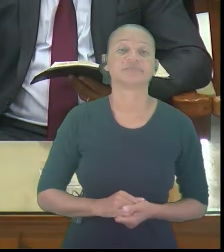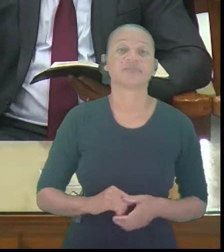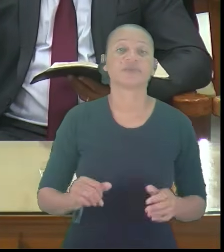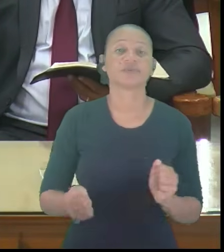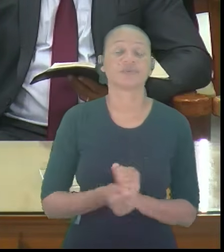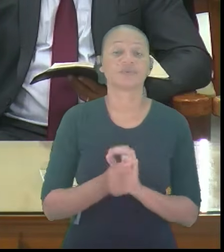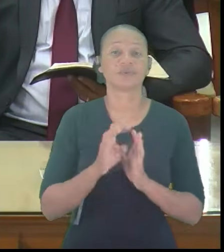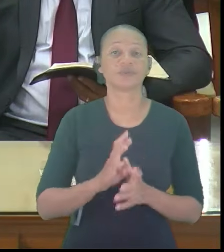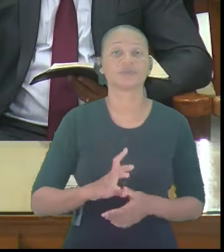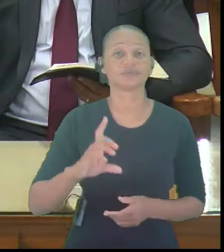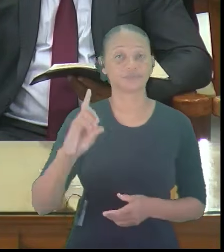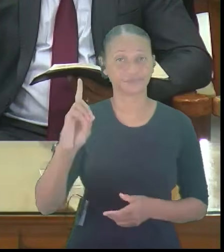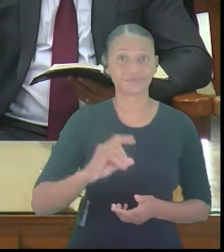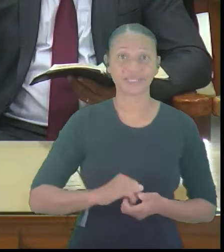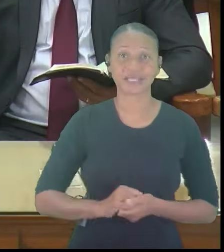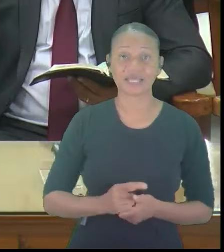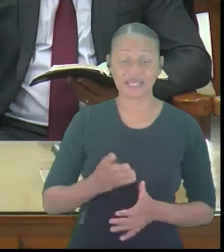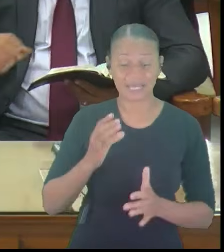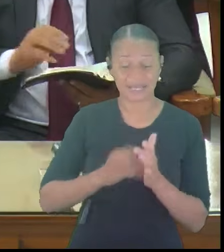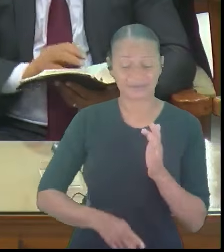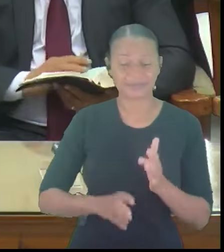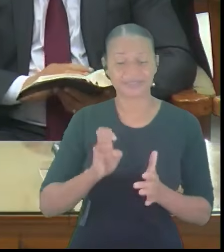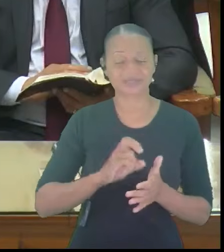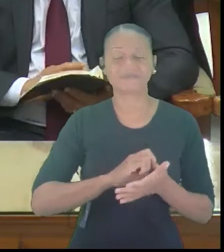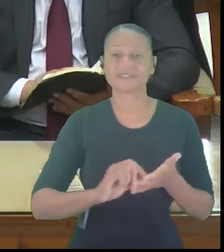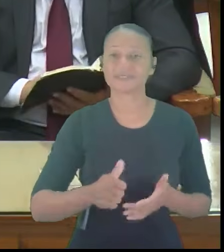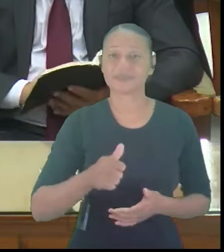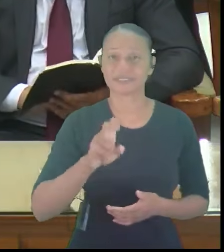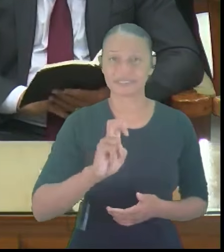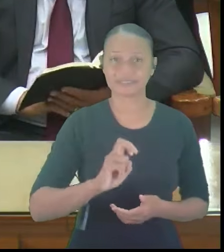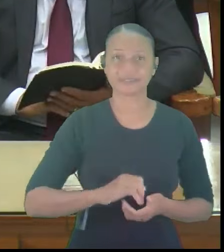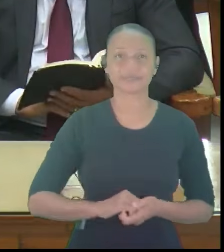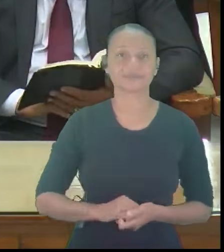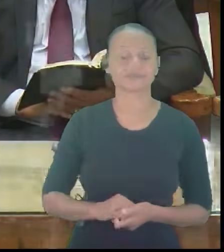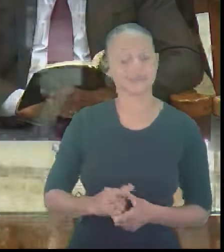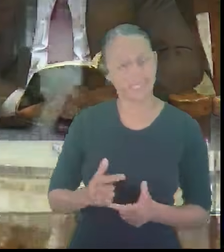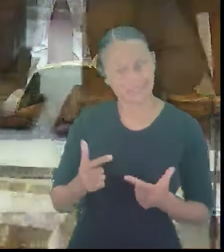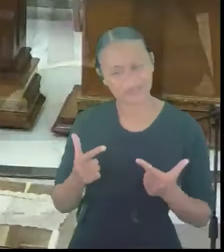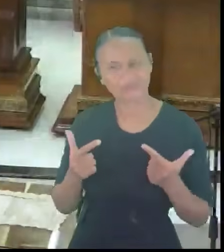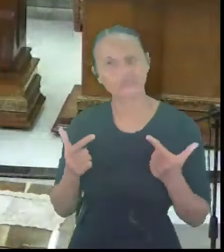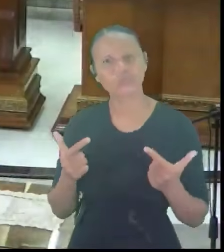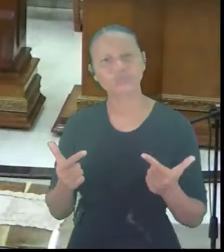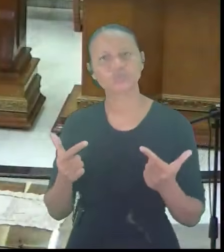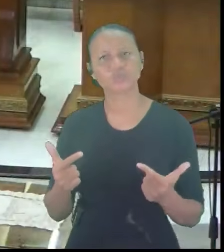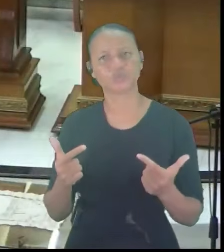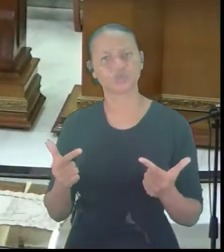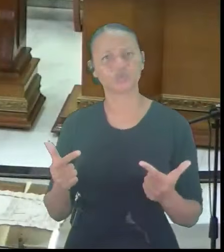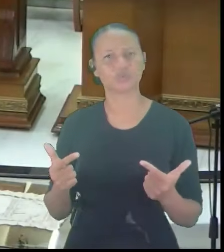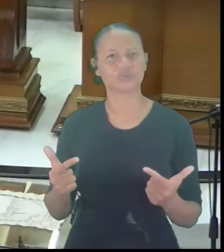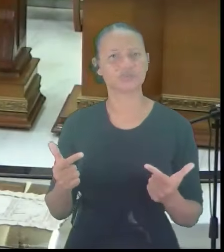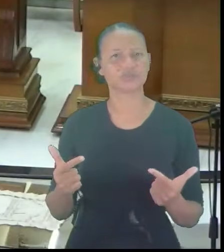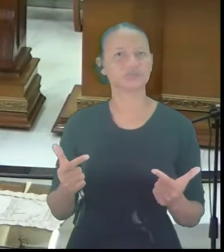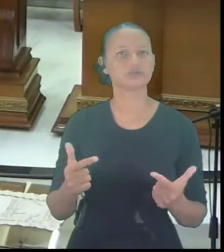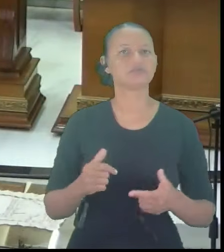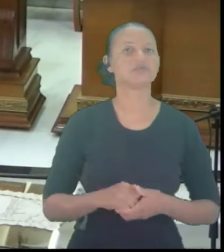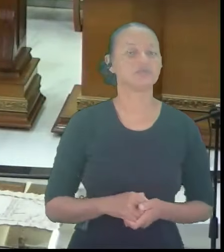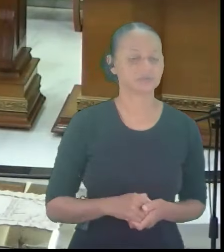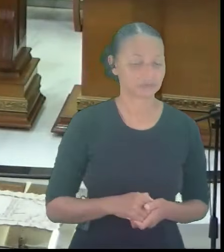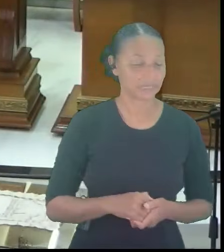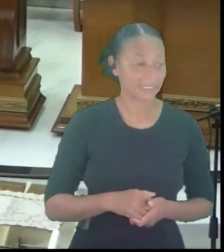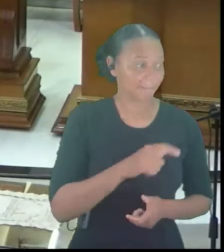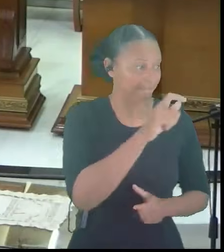Glória a Deus. Capítulo 5, versículo 15. De sorte que transportavam